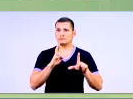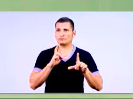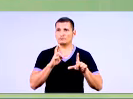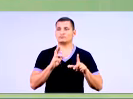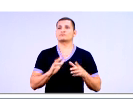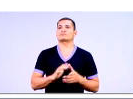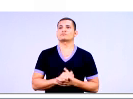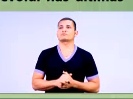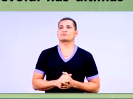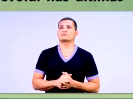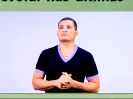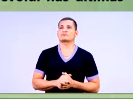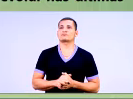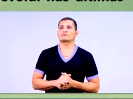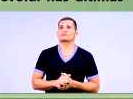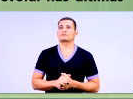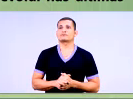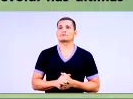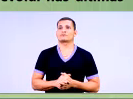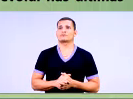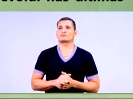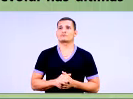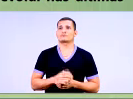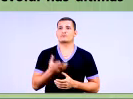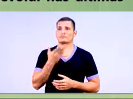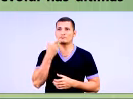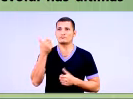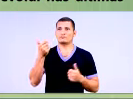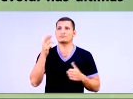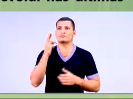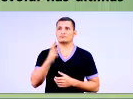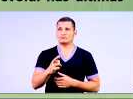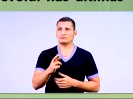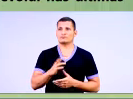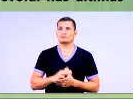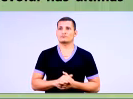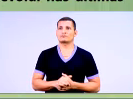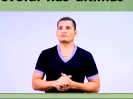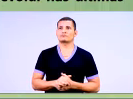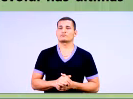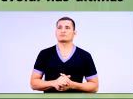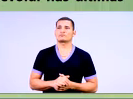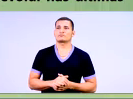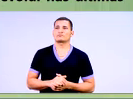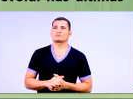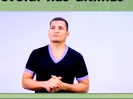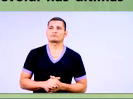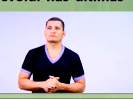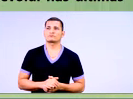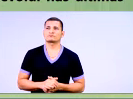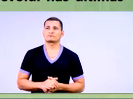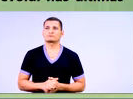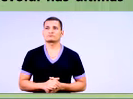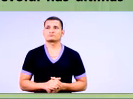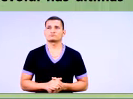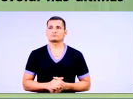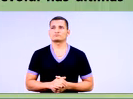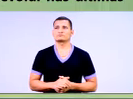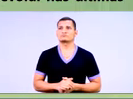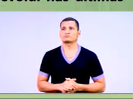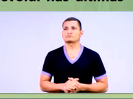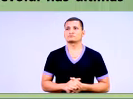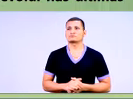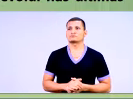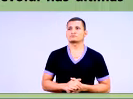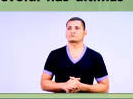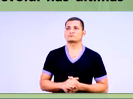etapa, ok? Então, a melhor resposta seria essa aqui. O processamento de dados é